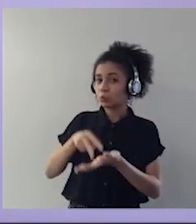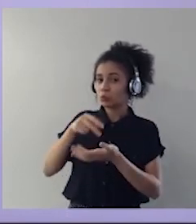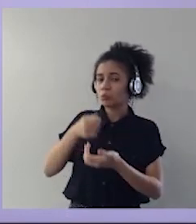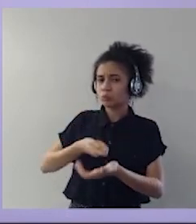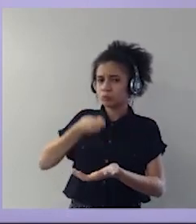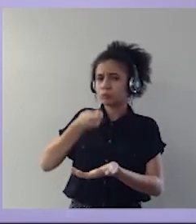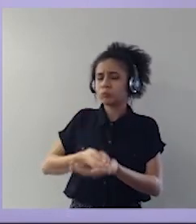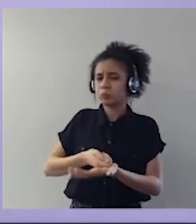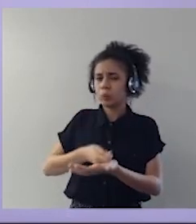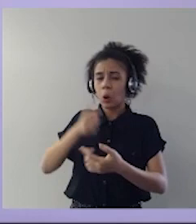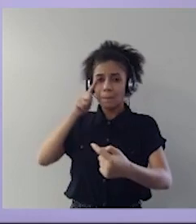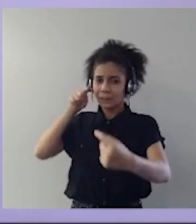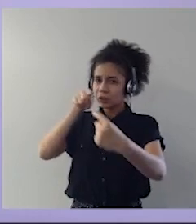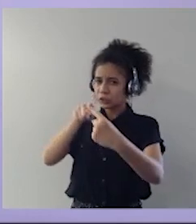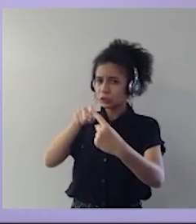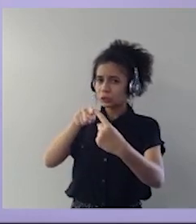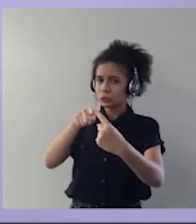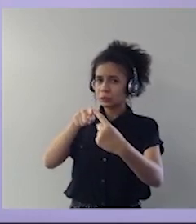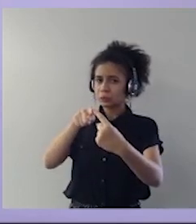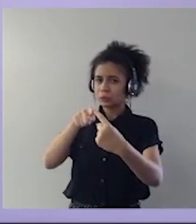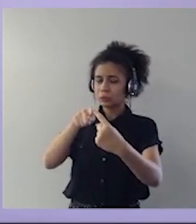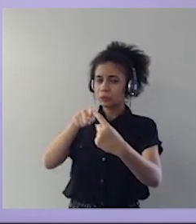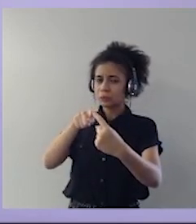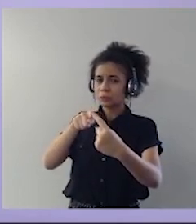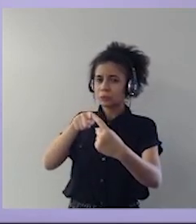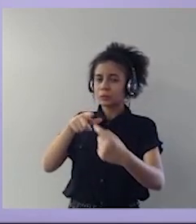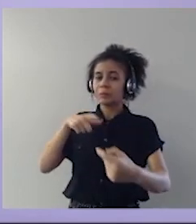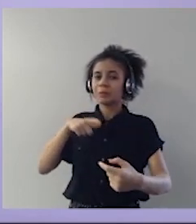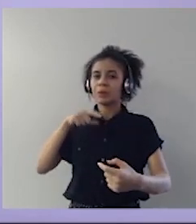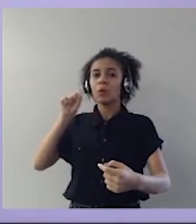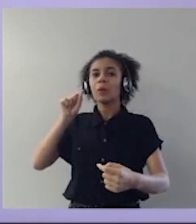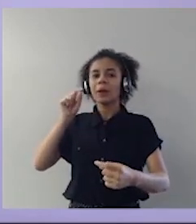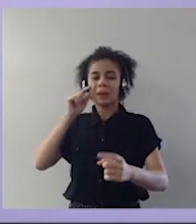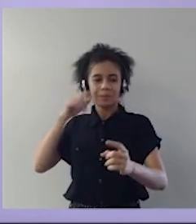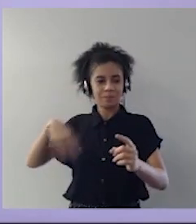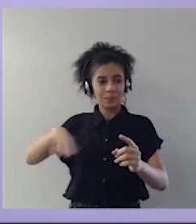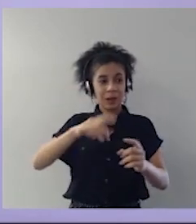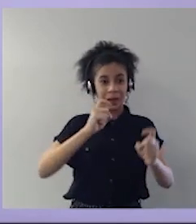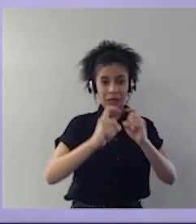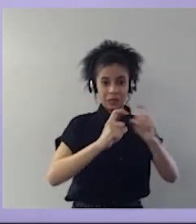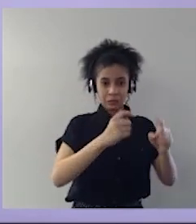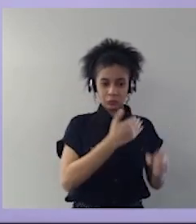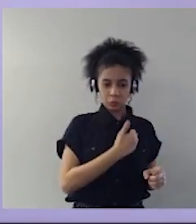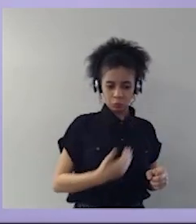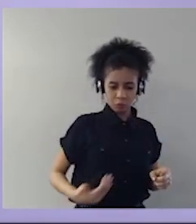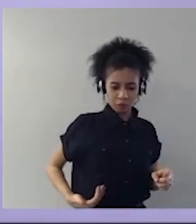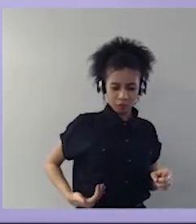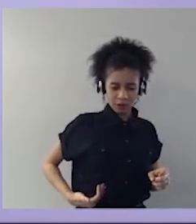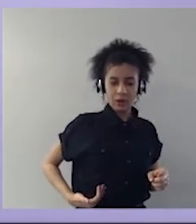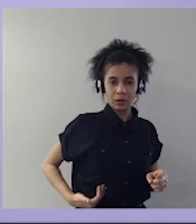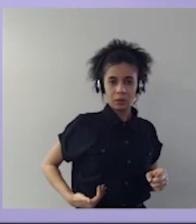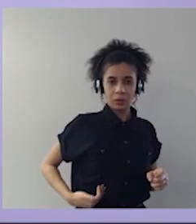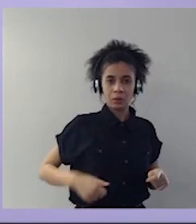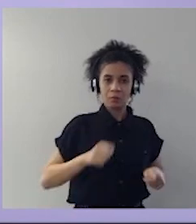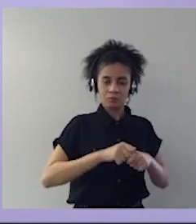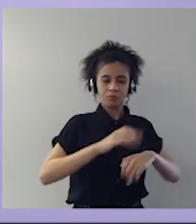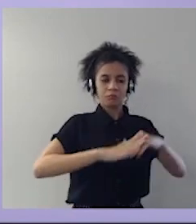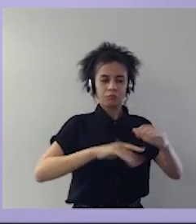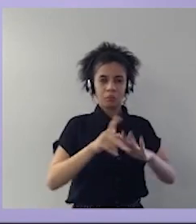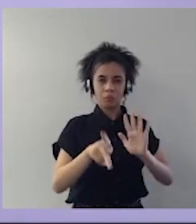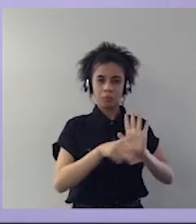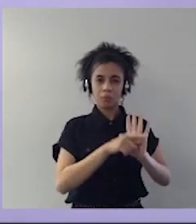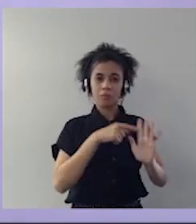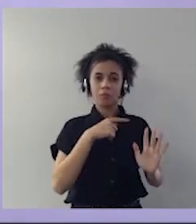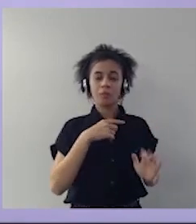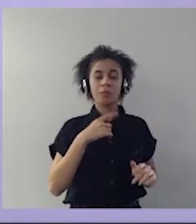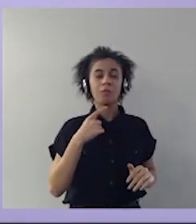da objetividade, atinge a fins sociais. Isto é, a administração pública pode exercer a sua autoridade sem